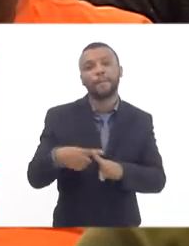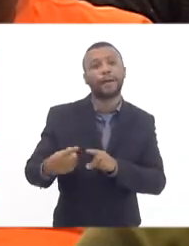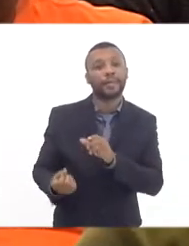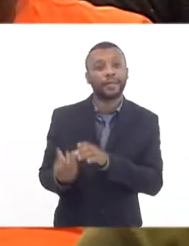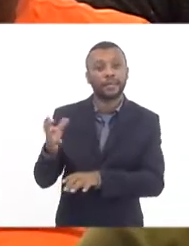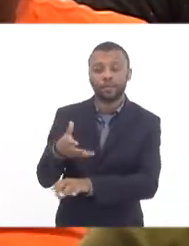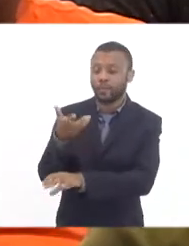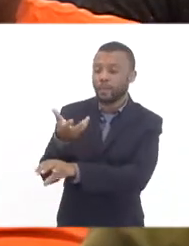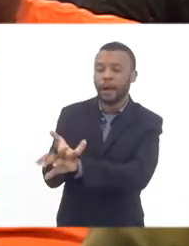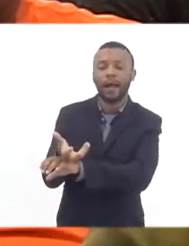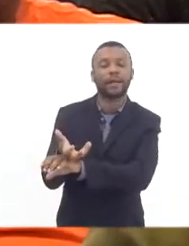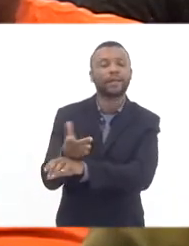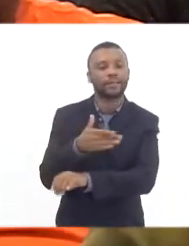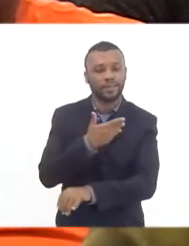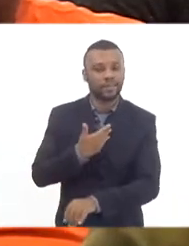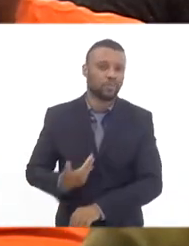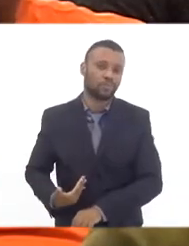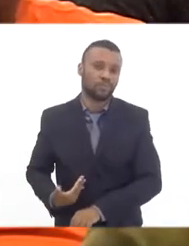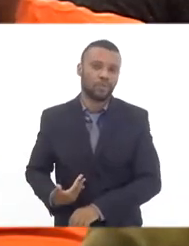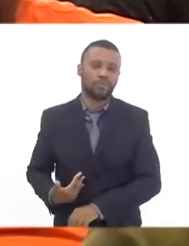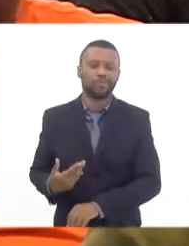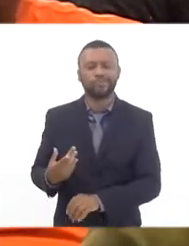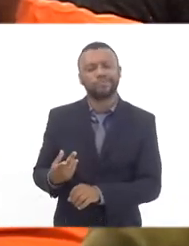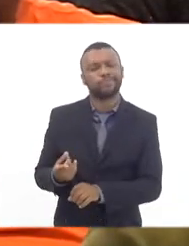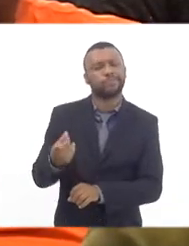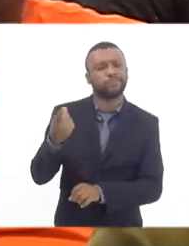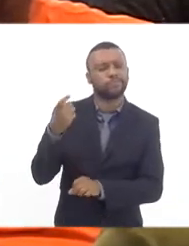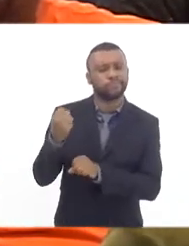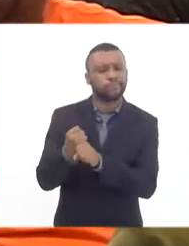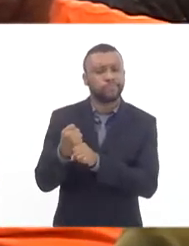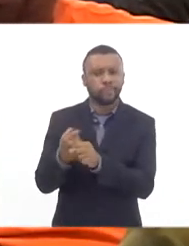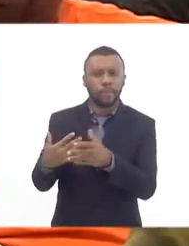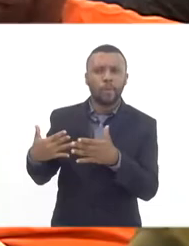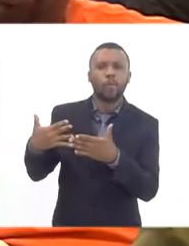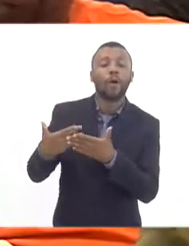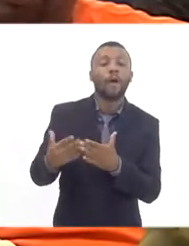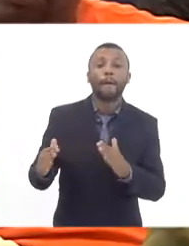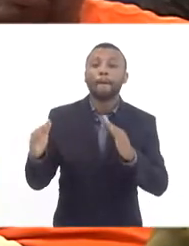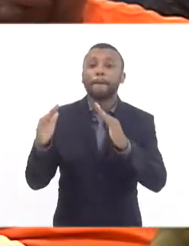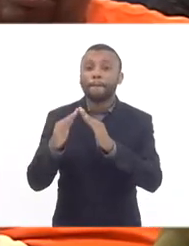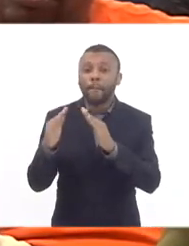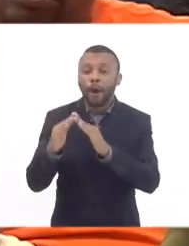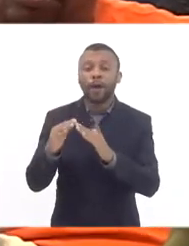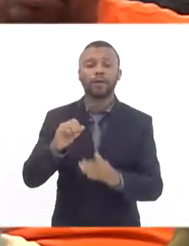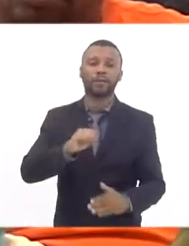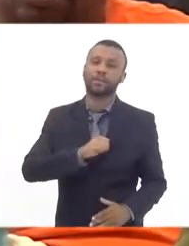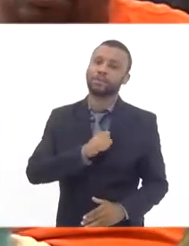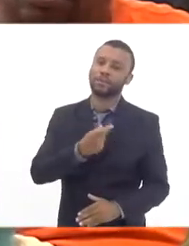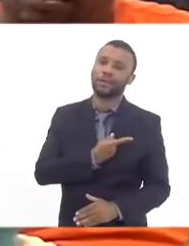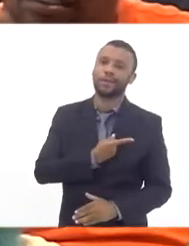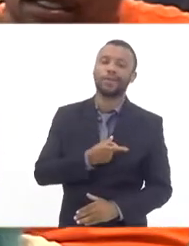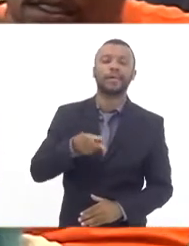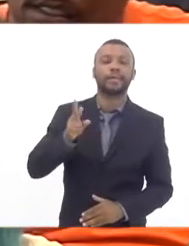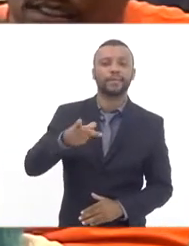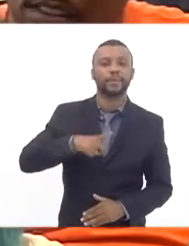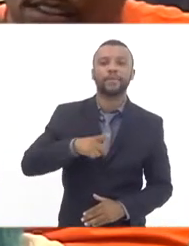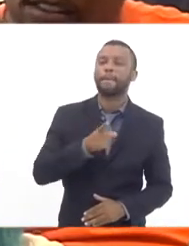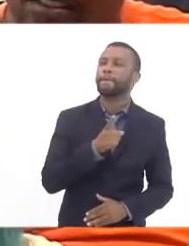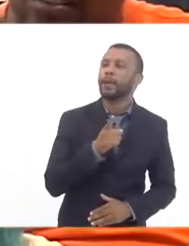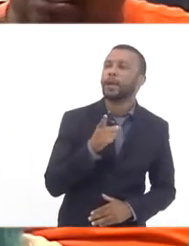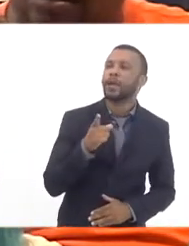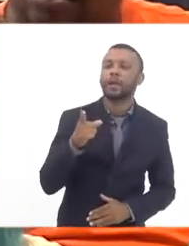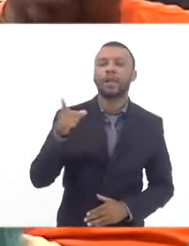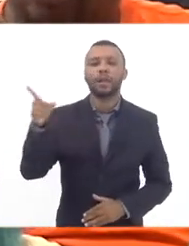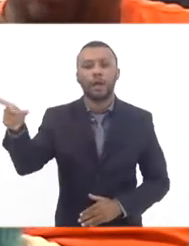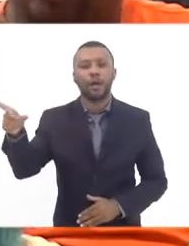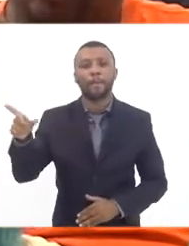Parque Estadual, pois durante muito tempo na minha vida, moro a vida toda em São Gonçalo, sempre teve deslocamento para ter lazer, para